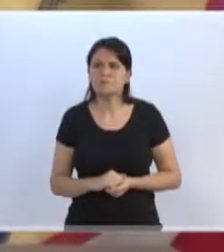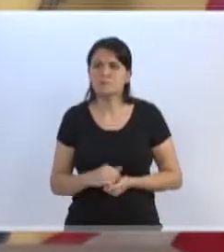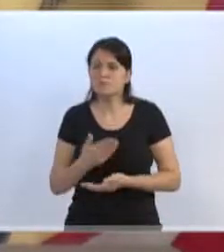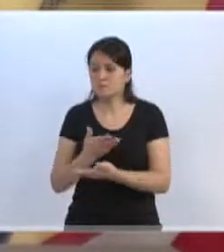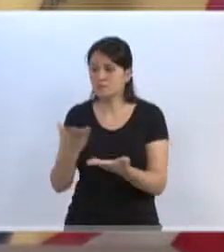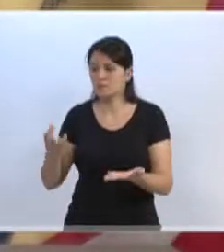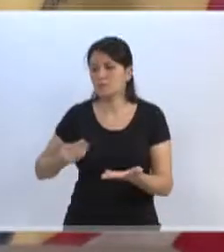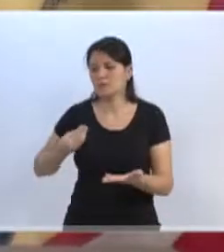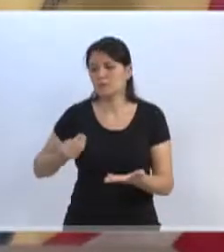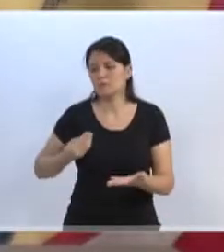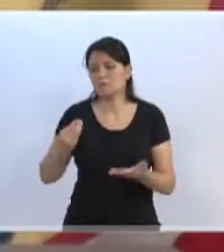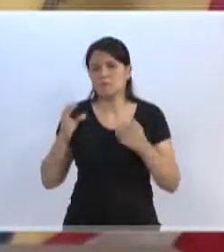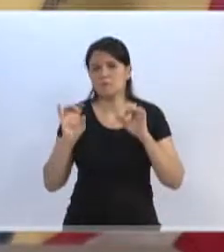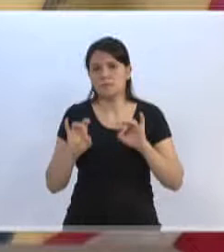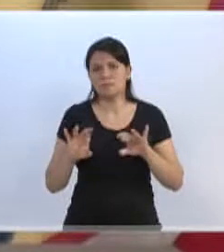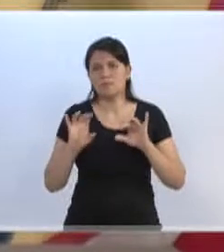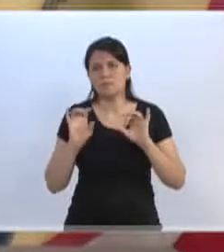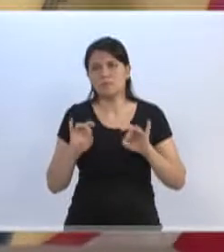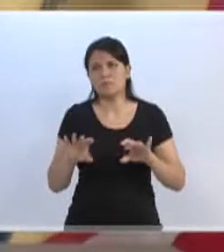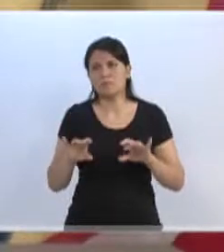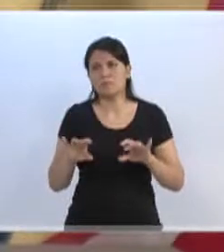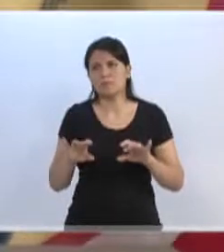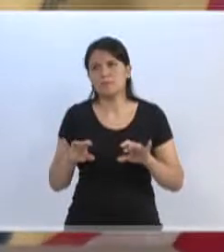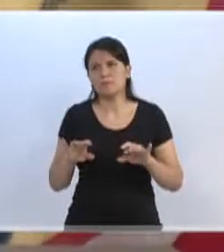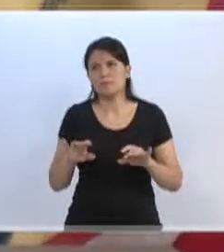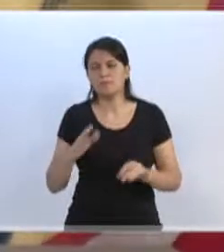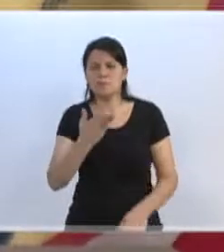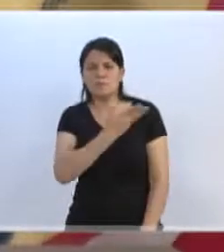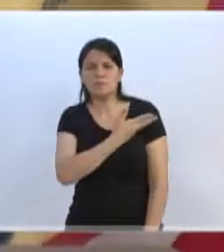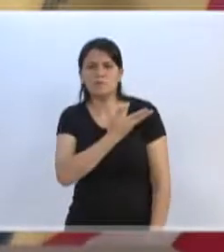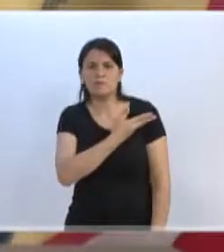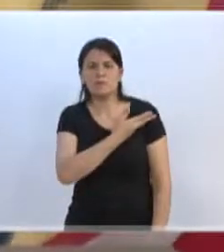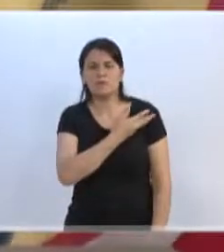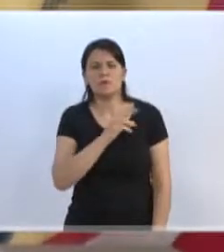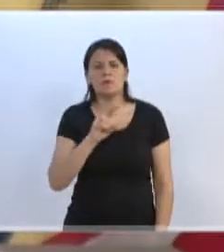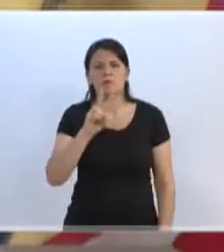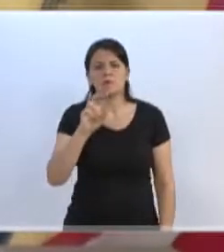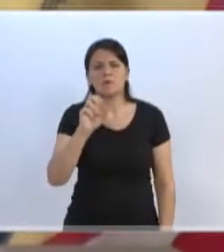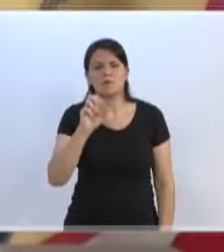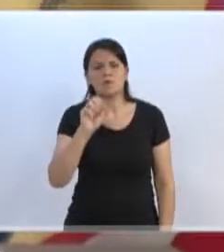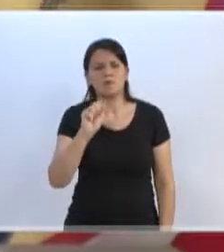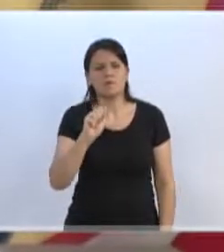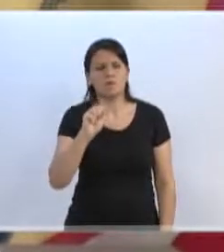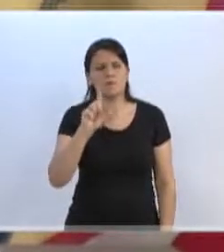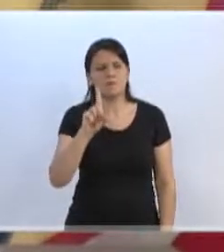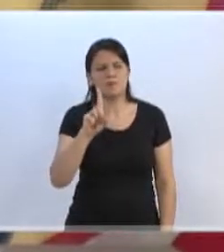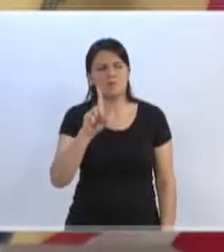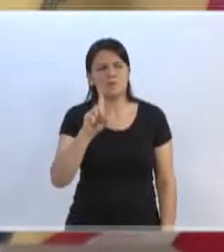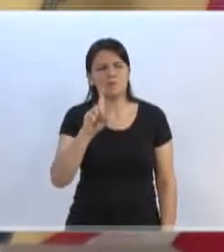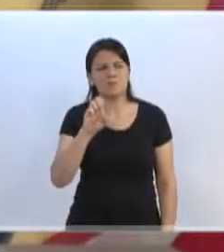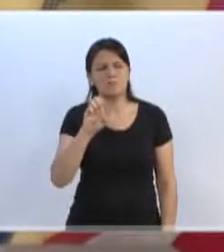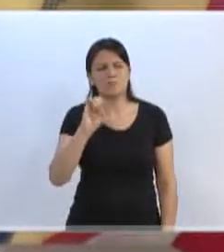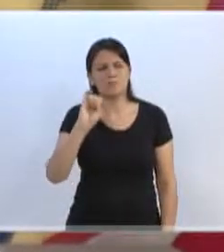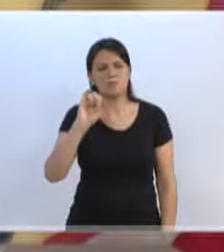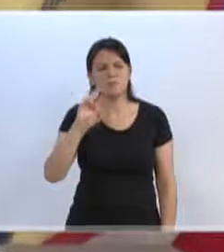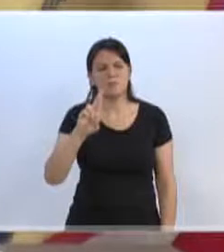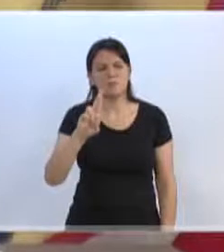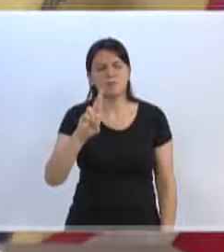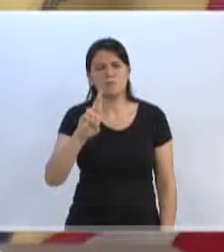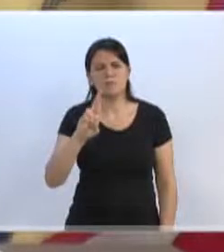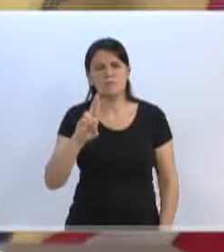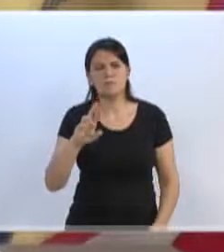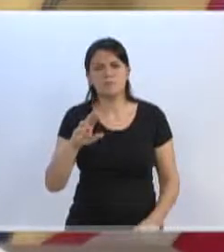acompanha aqui em especial ao nosso amigo valdair matias presidente do metropolitano seja bem vindo esta